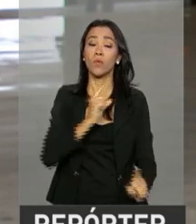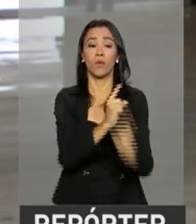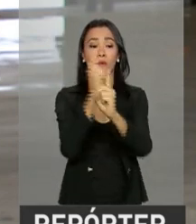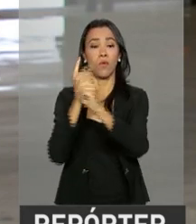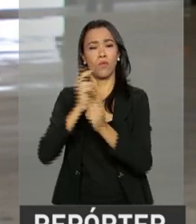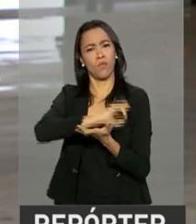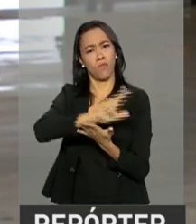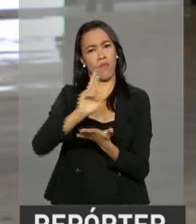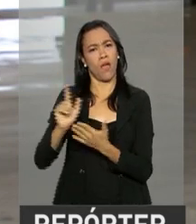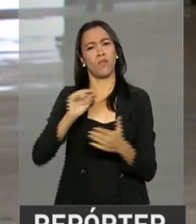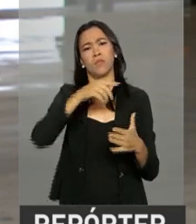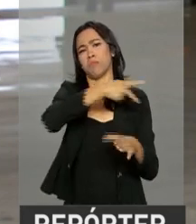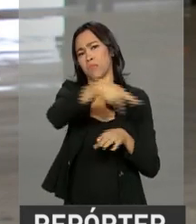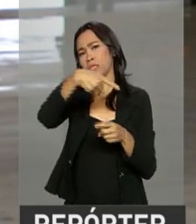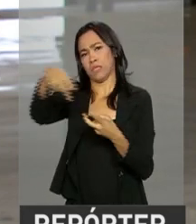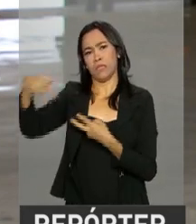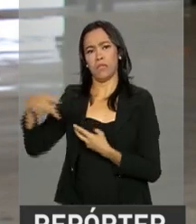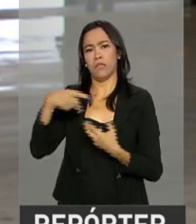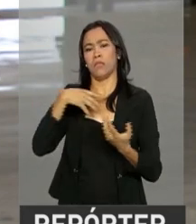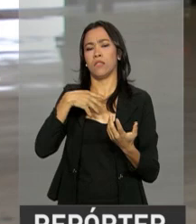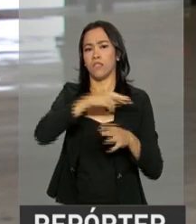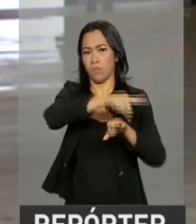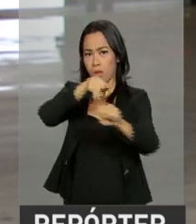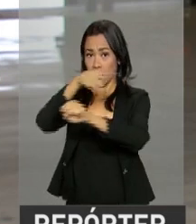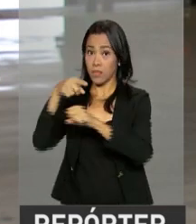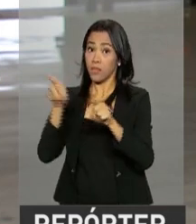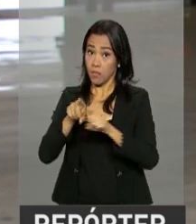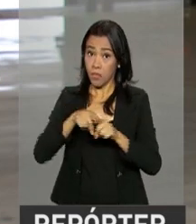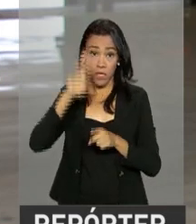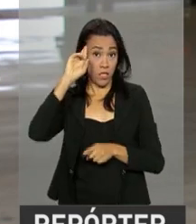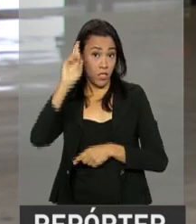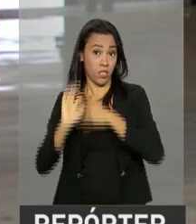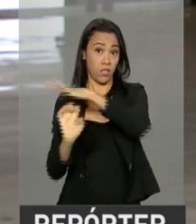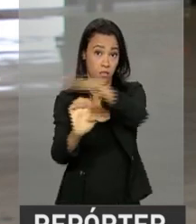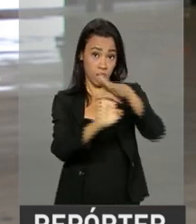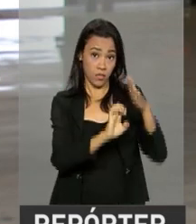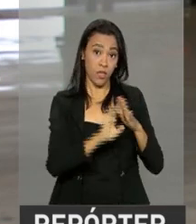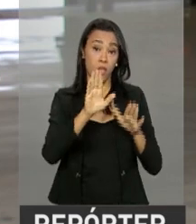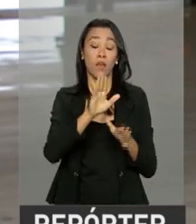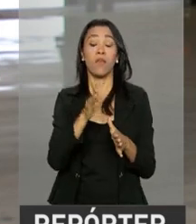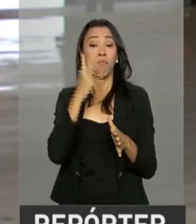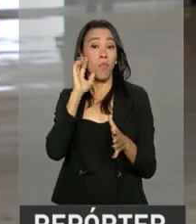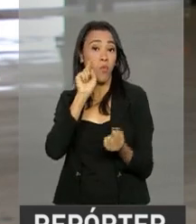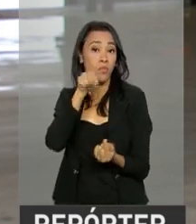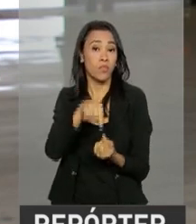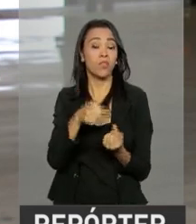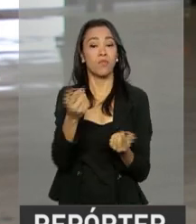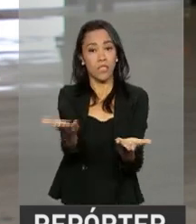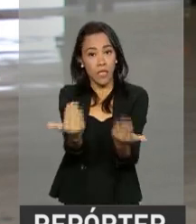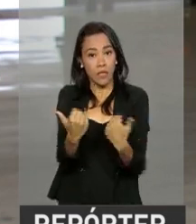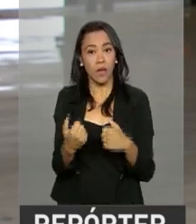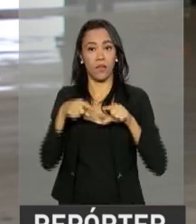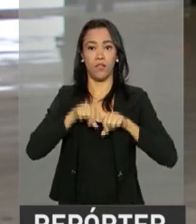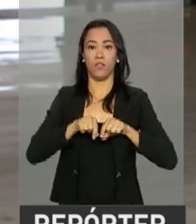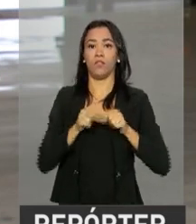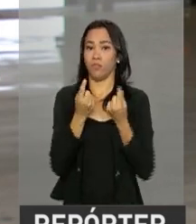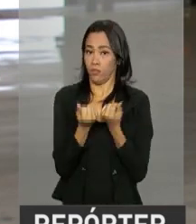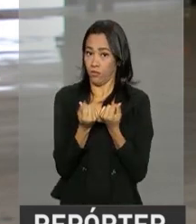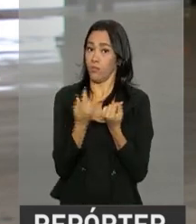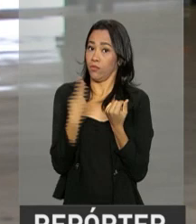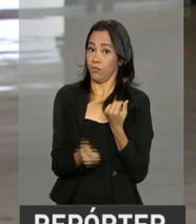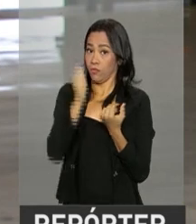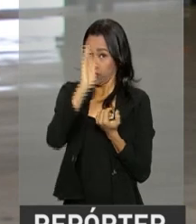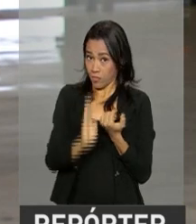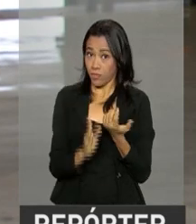e ainda participar de um encontro com empresários e investidores estrangeiros Para justamente atrair investimentos para o Brasil